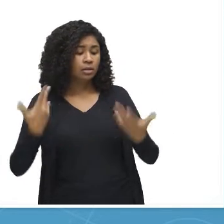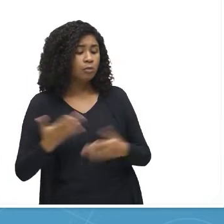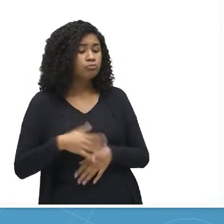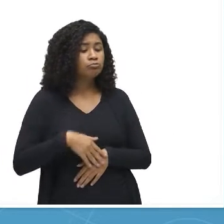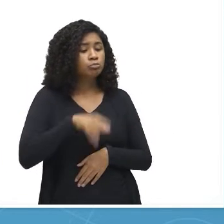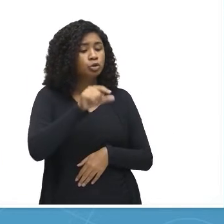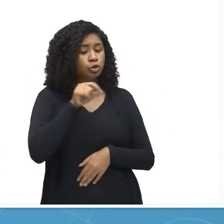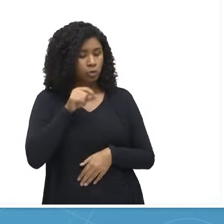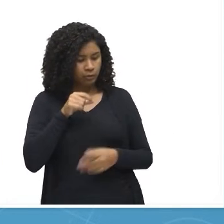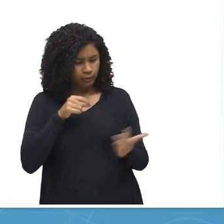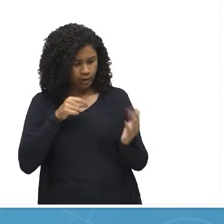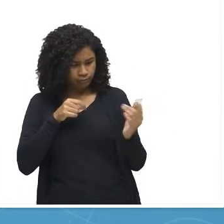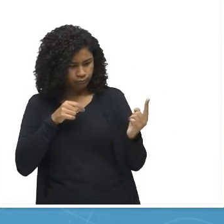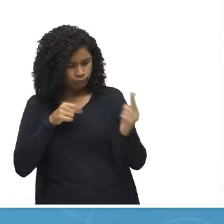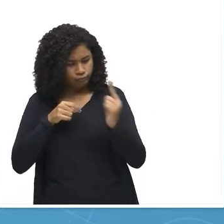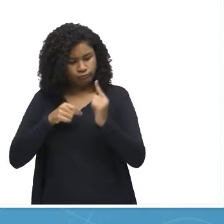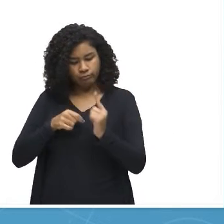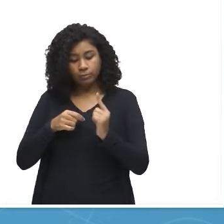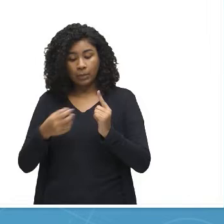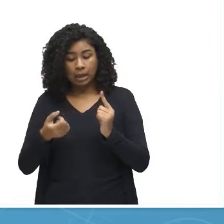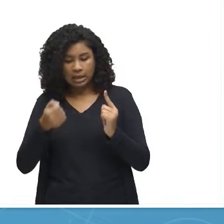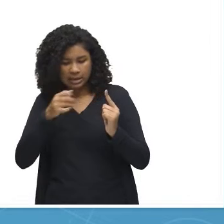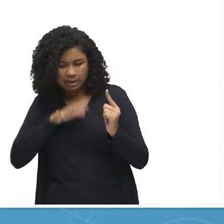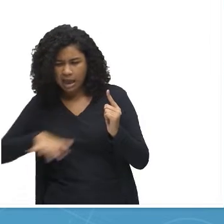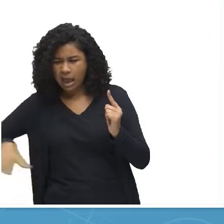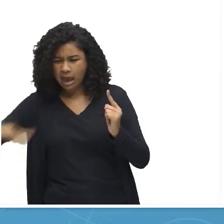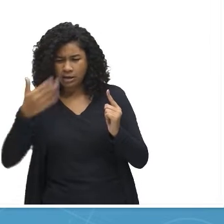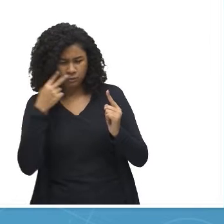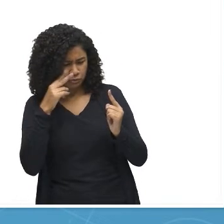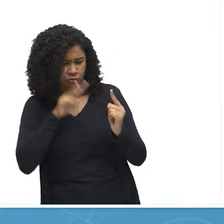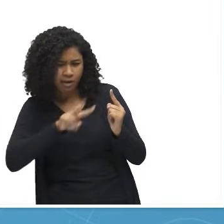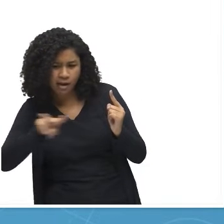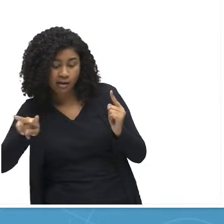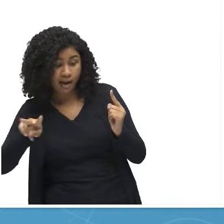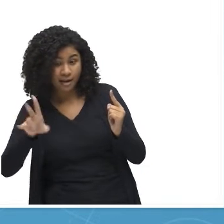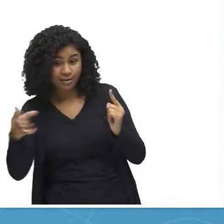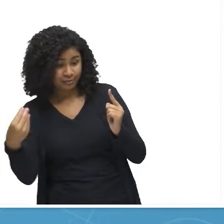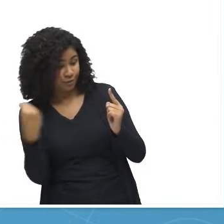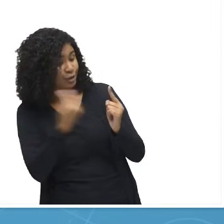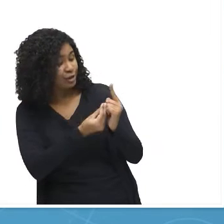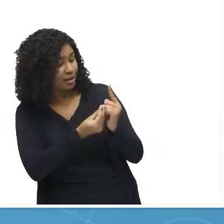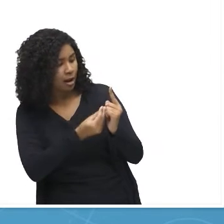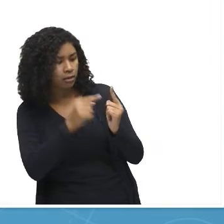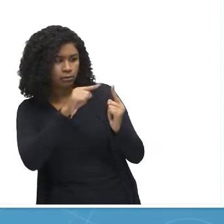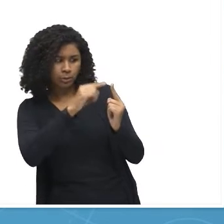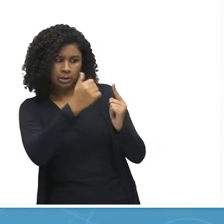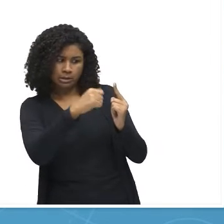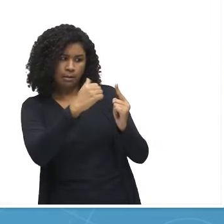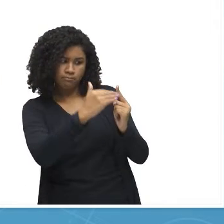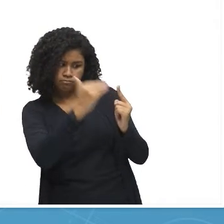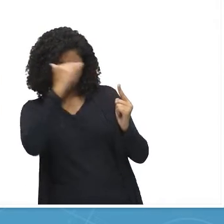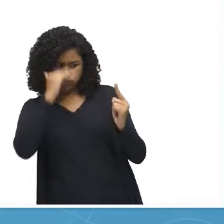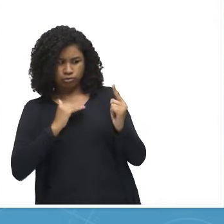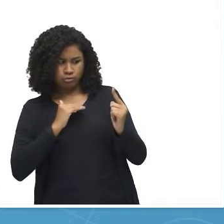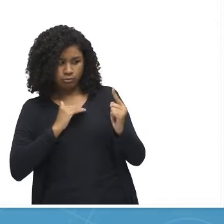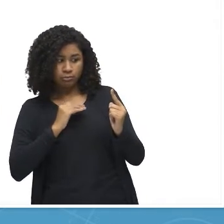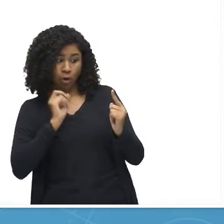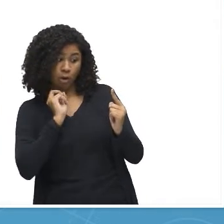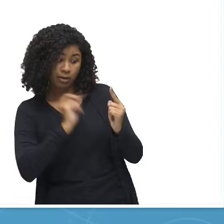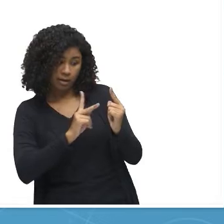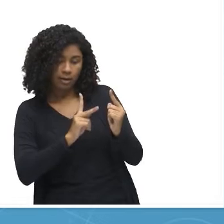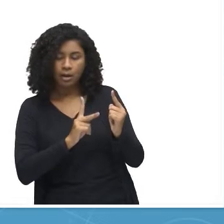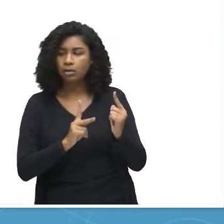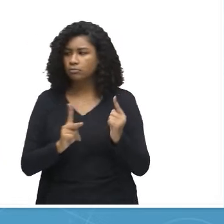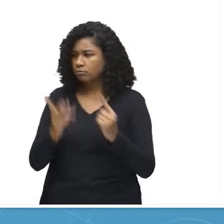terra jurava que iria proteger ele, queria ter um laço de dependência, de fidelidade com ele para o resto